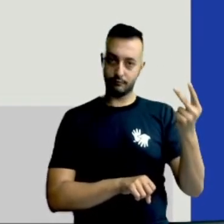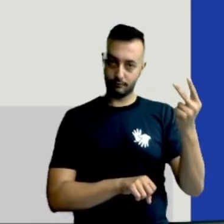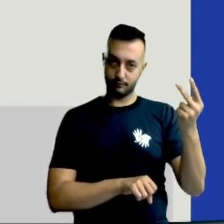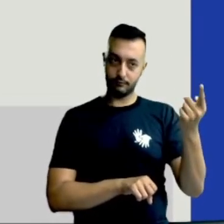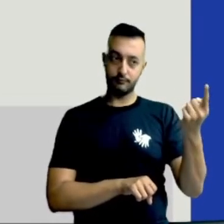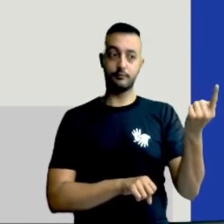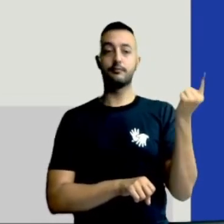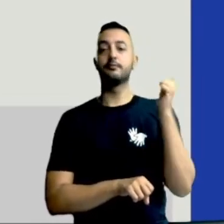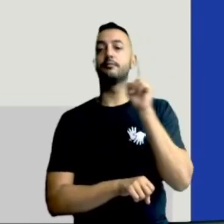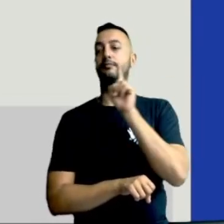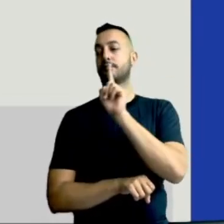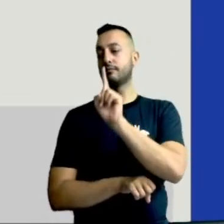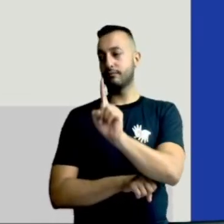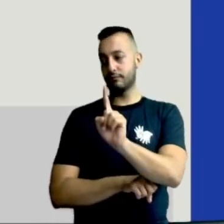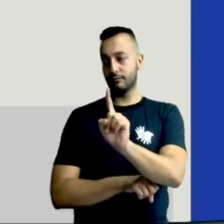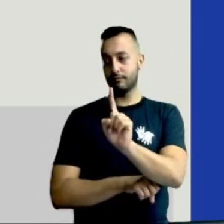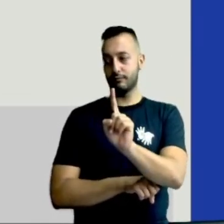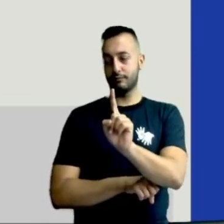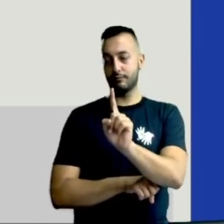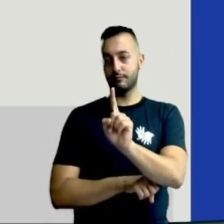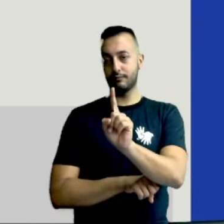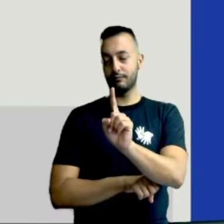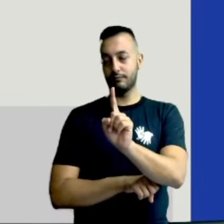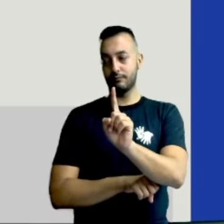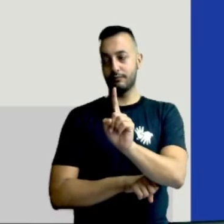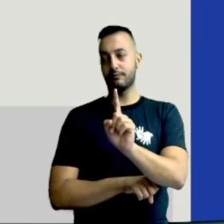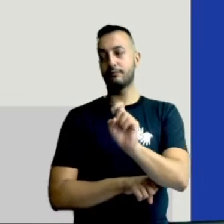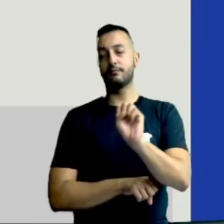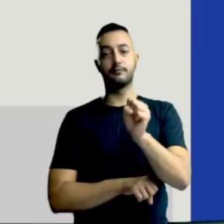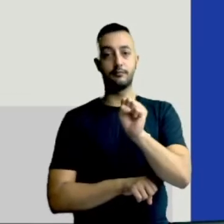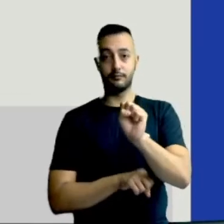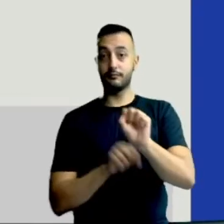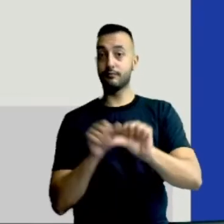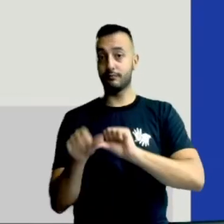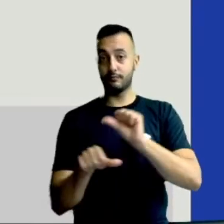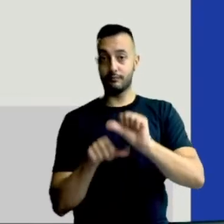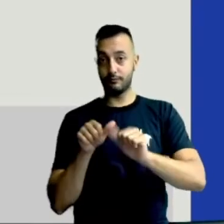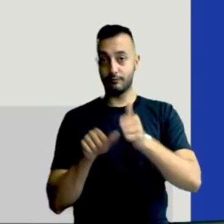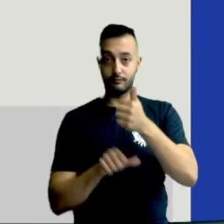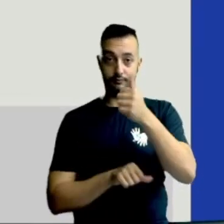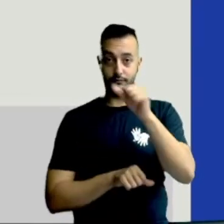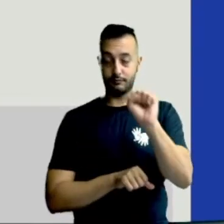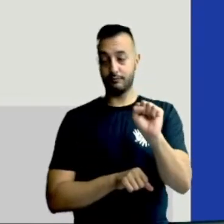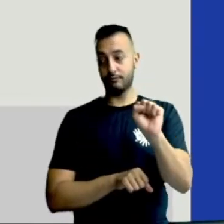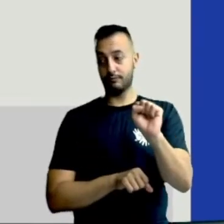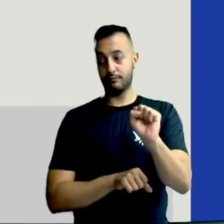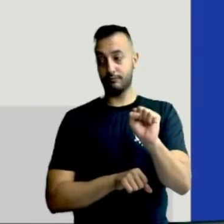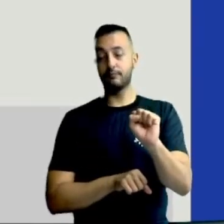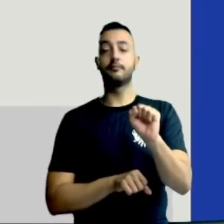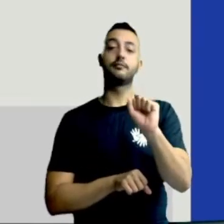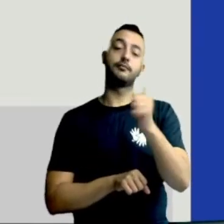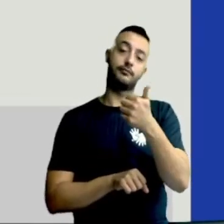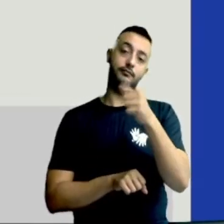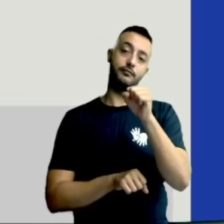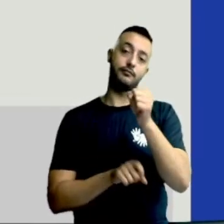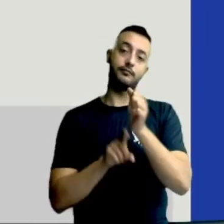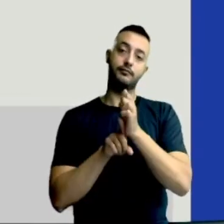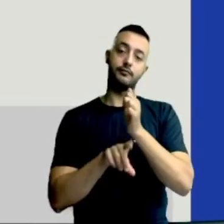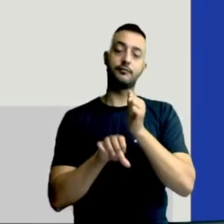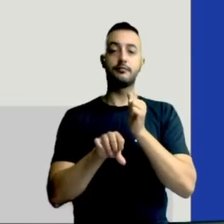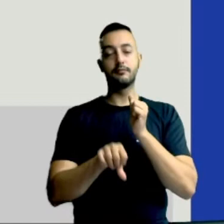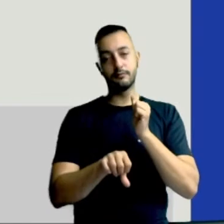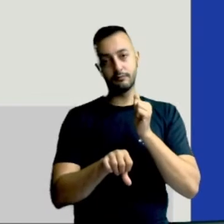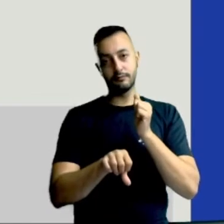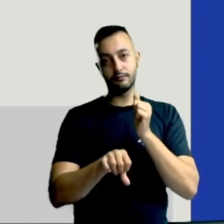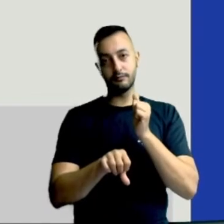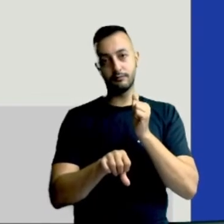tiramos 1 e colocamos no 8, que se torna 18. 18 menos 9